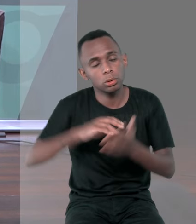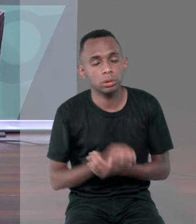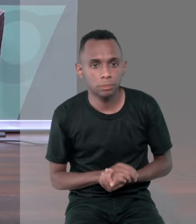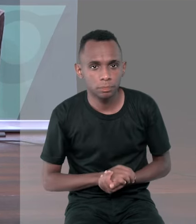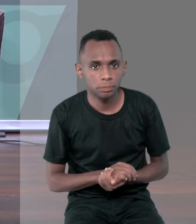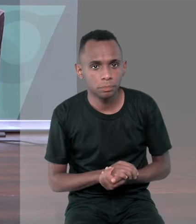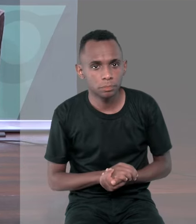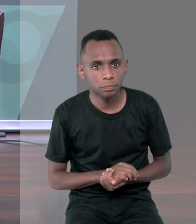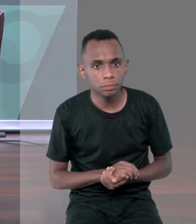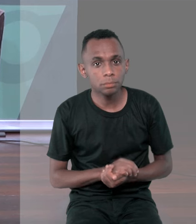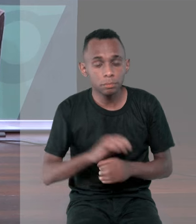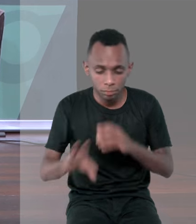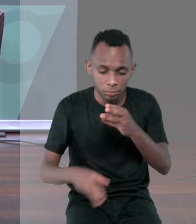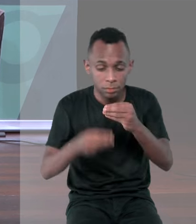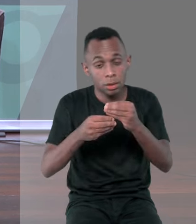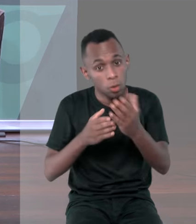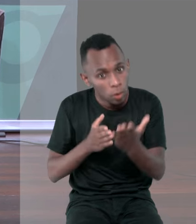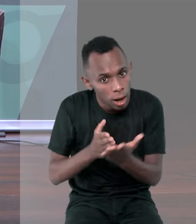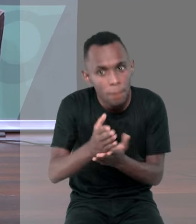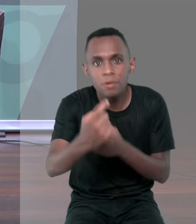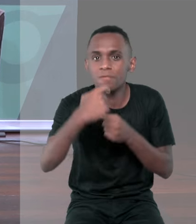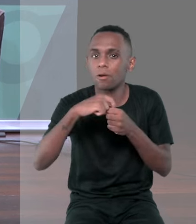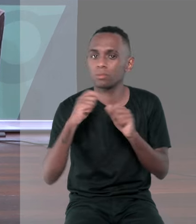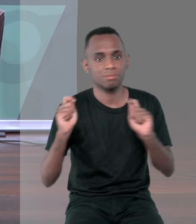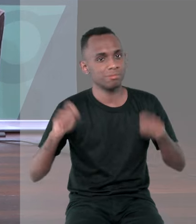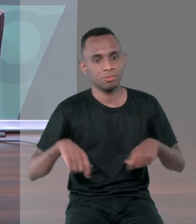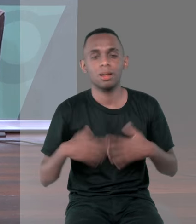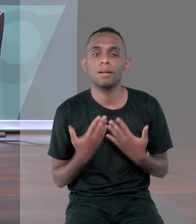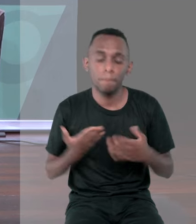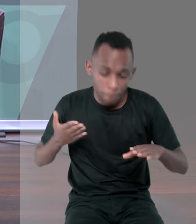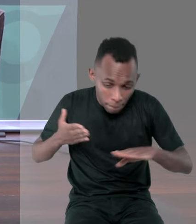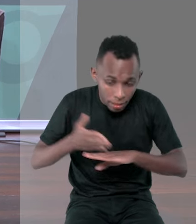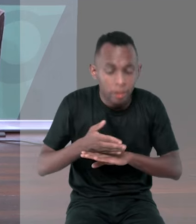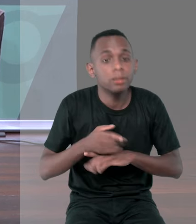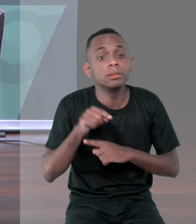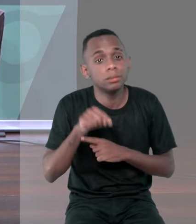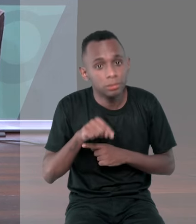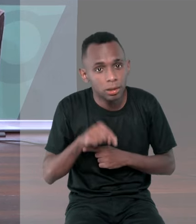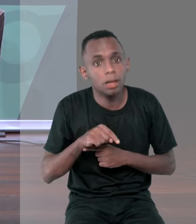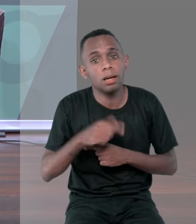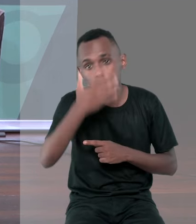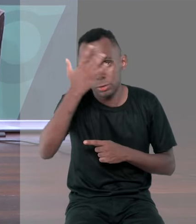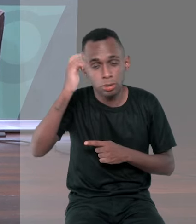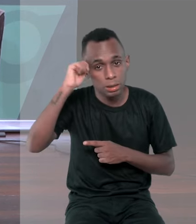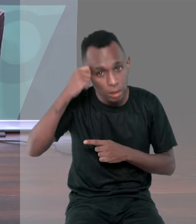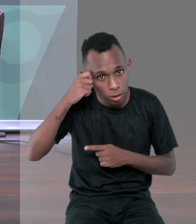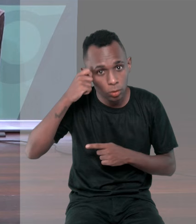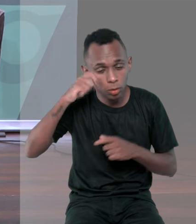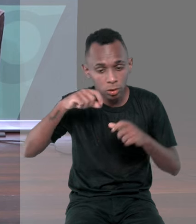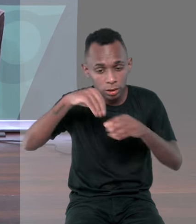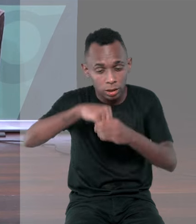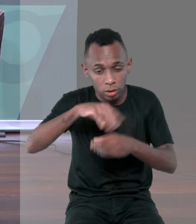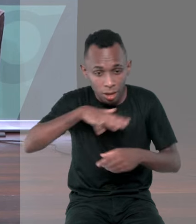Eu acrescento que é um caminho sem volta. A entrada de autores negros dentro do